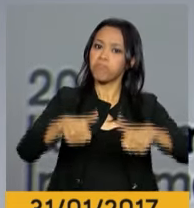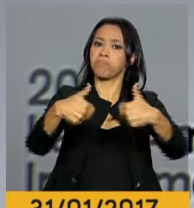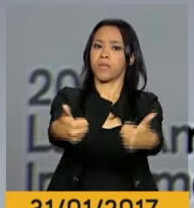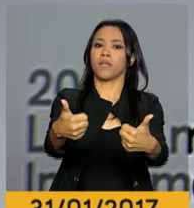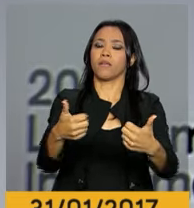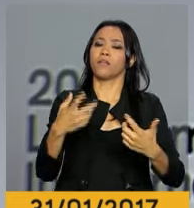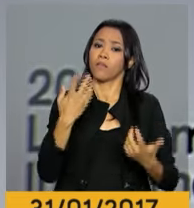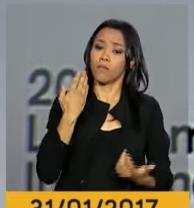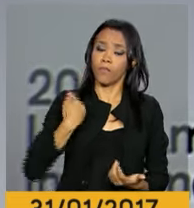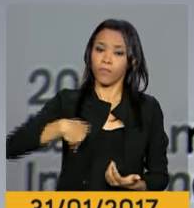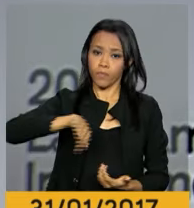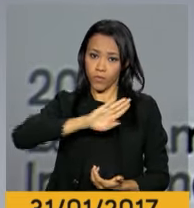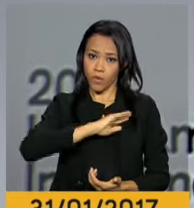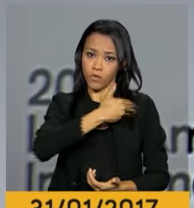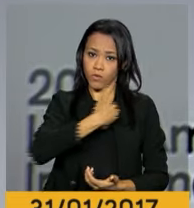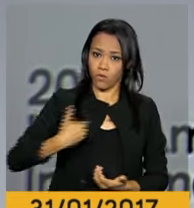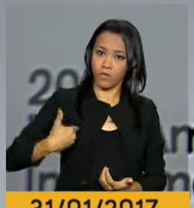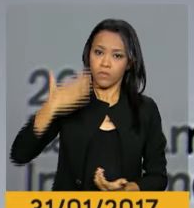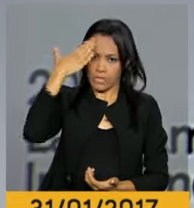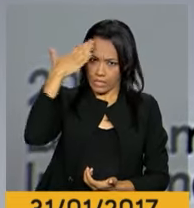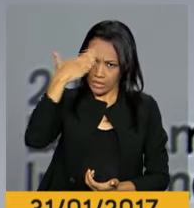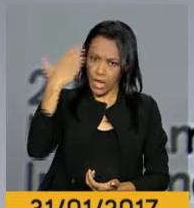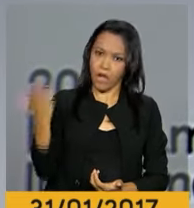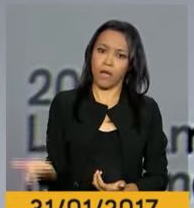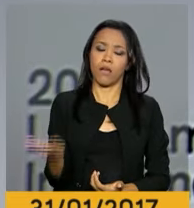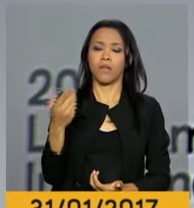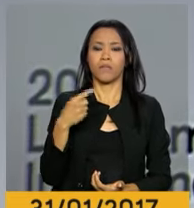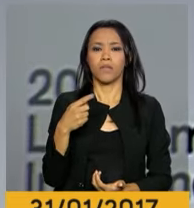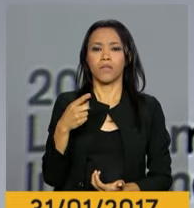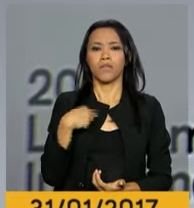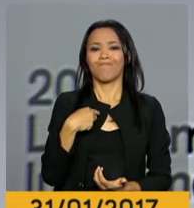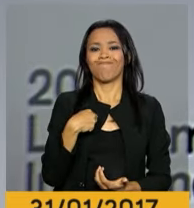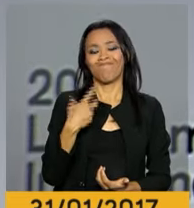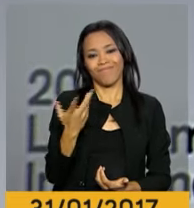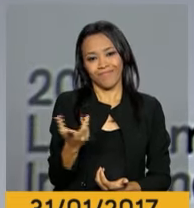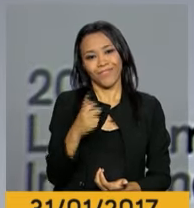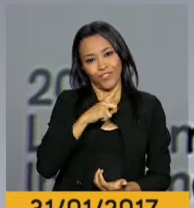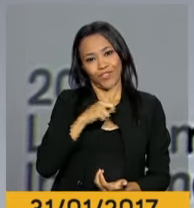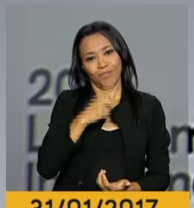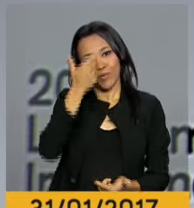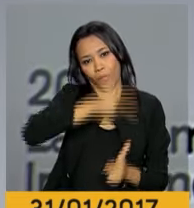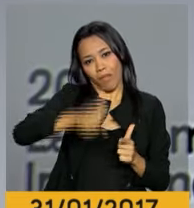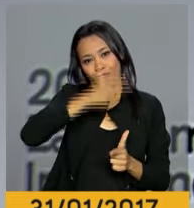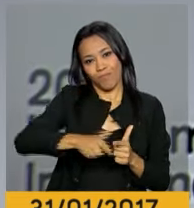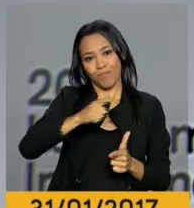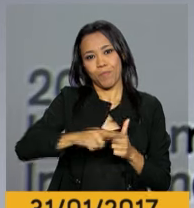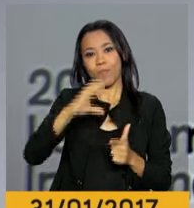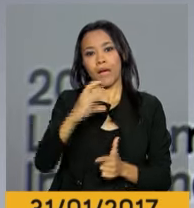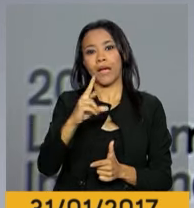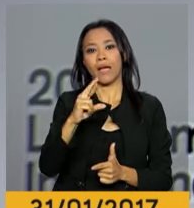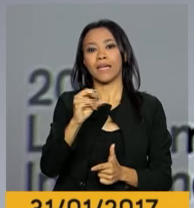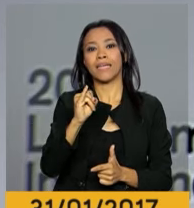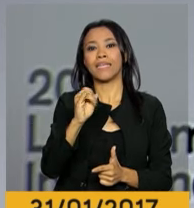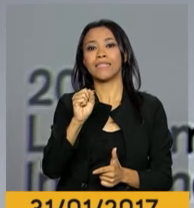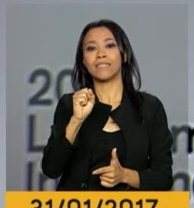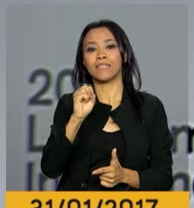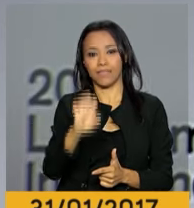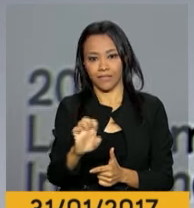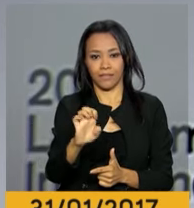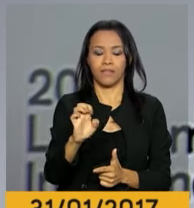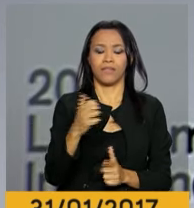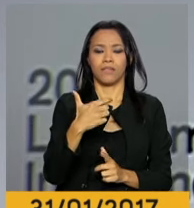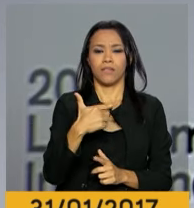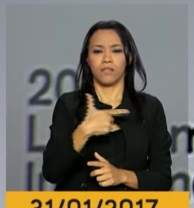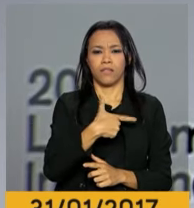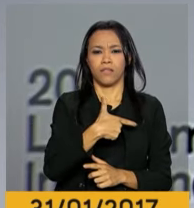sabe os senhores e as senhoras herdou uma crise de proporções inéditas